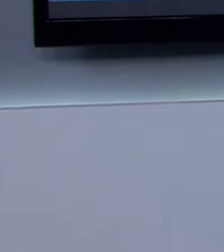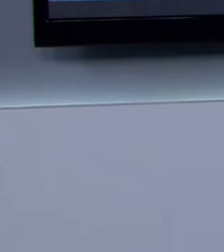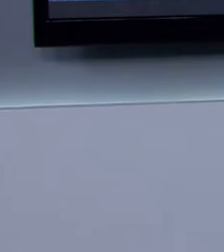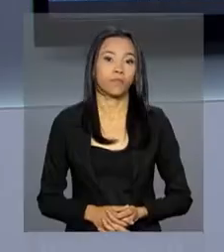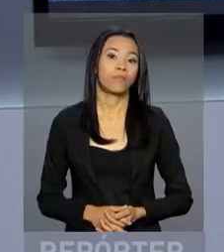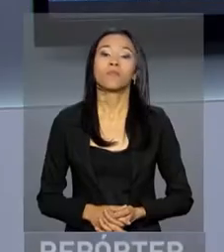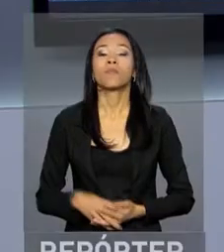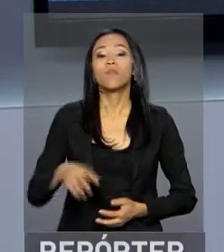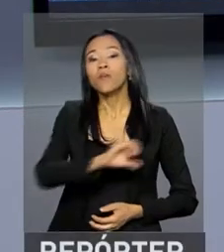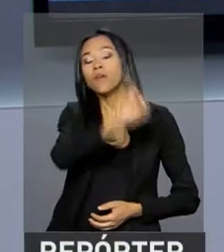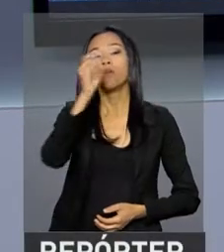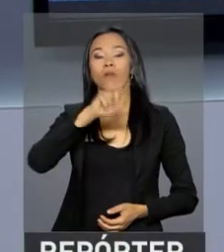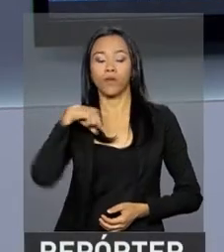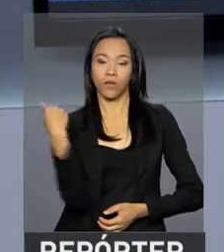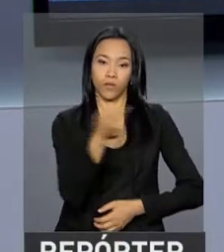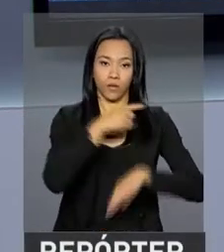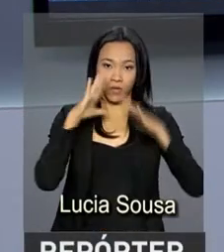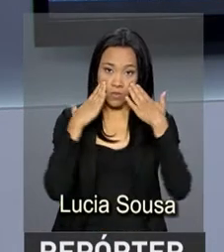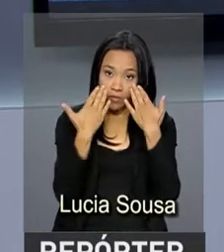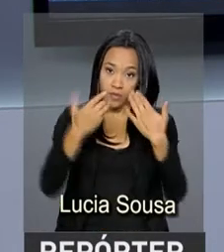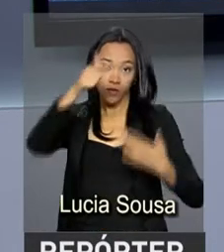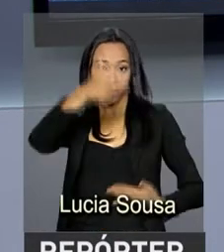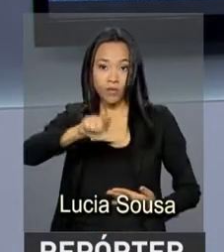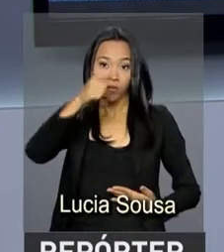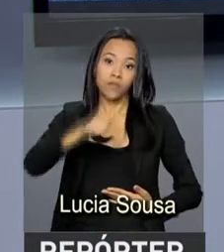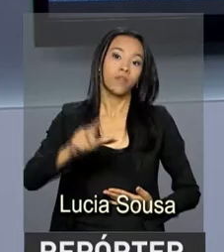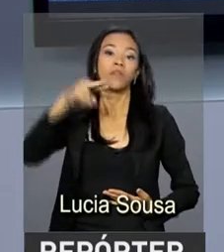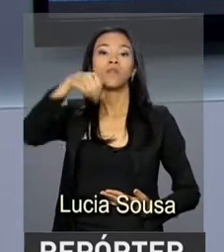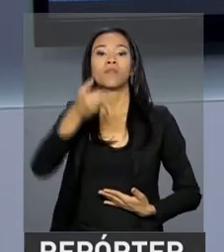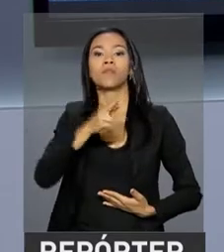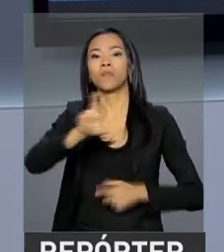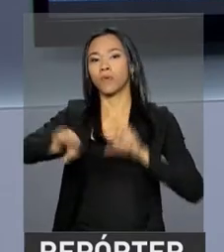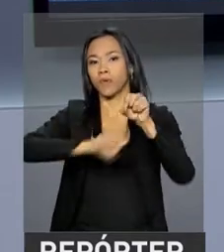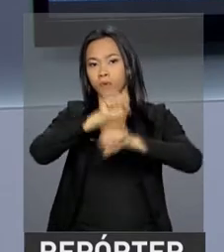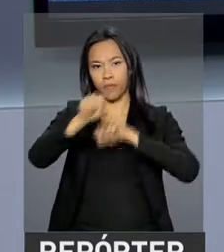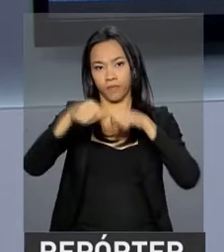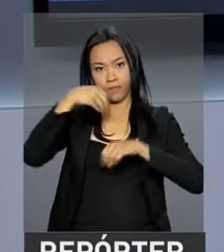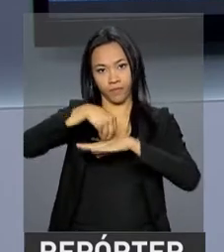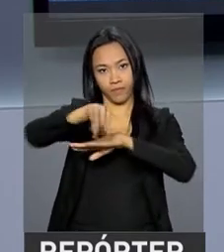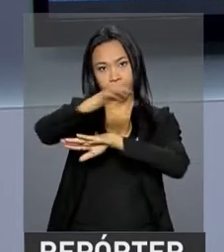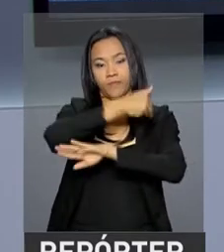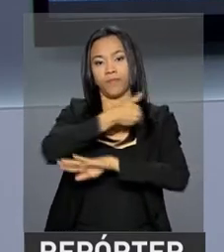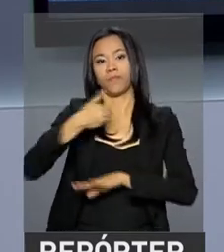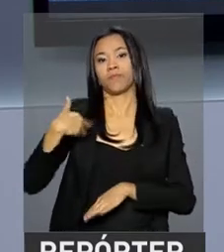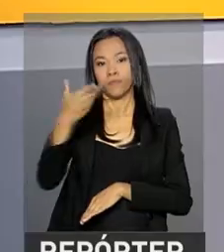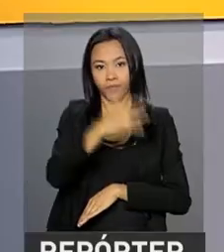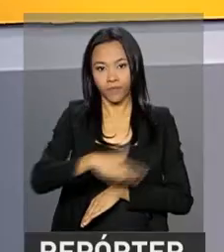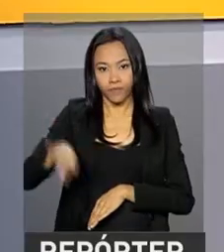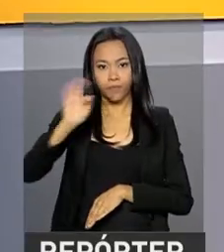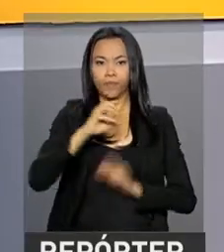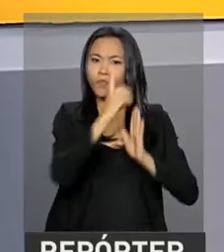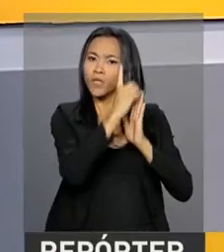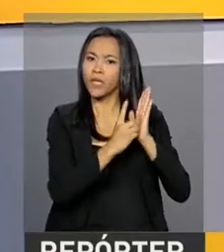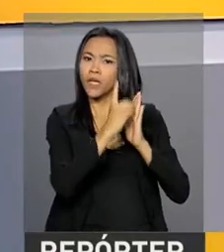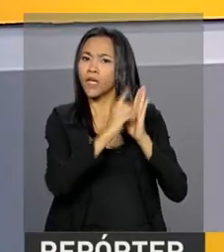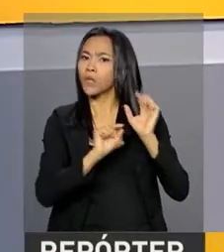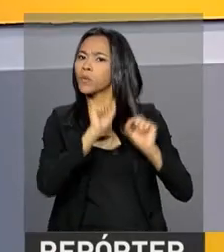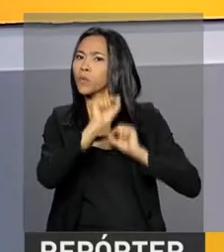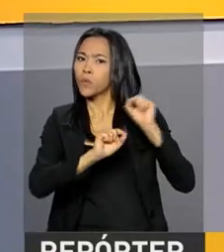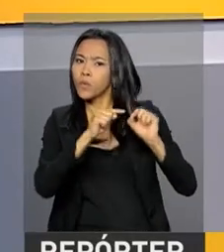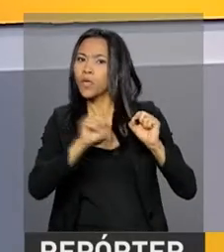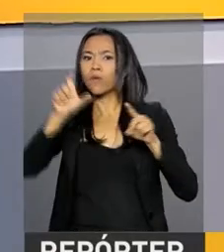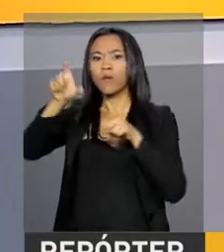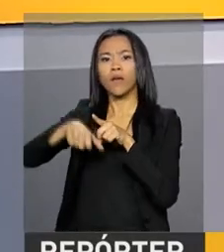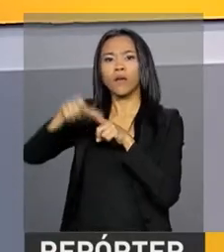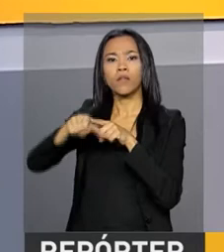olá estamos de volta com mais uma edição do repórter nbr as notícias do governo federal o decreto que regulamenta o